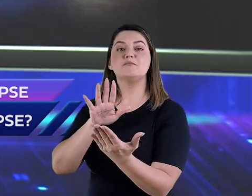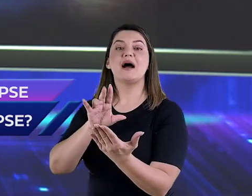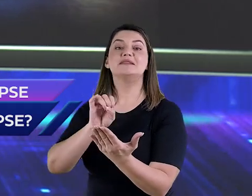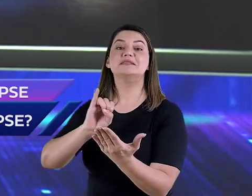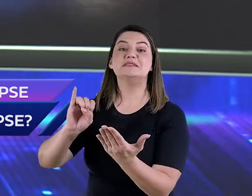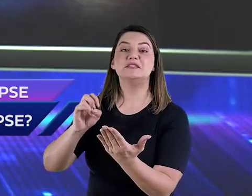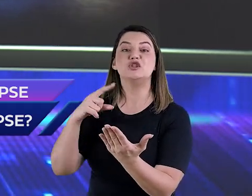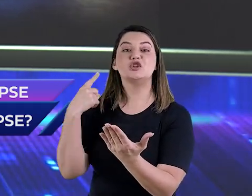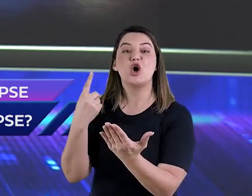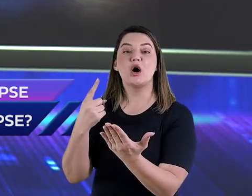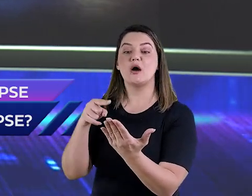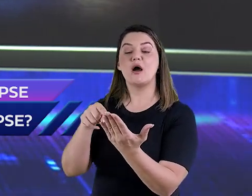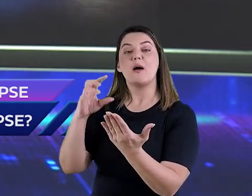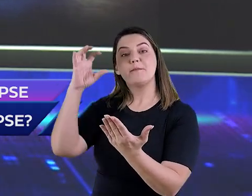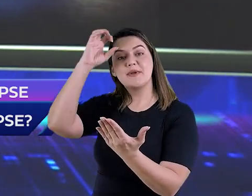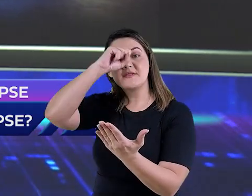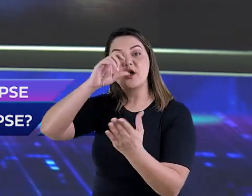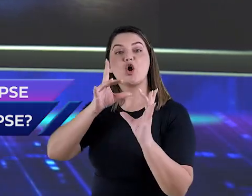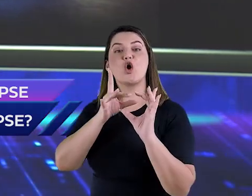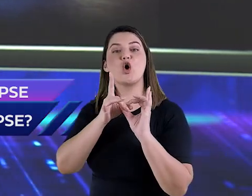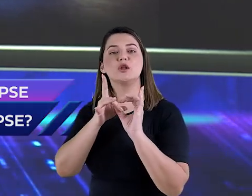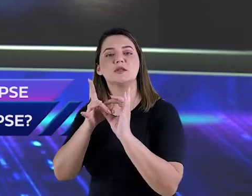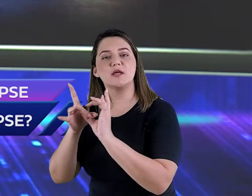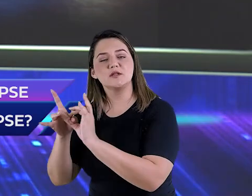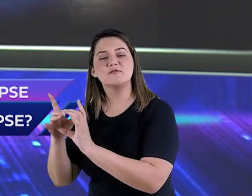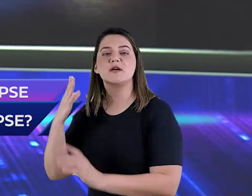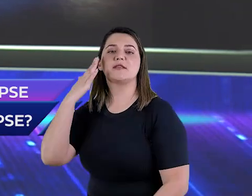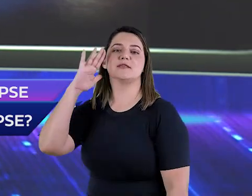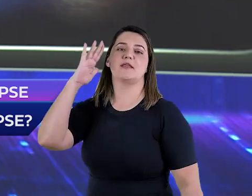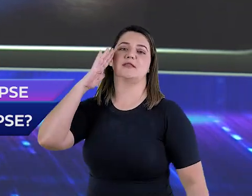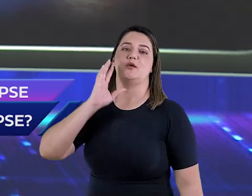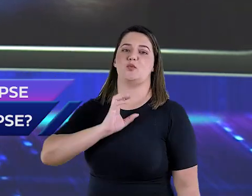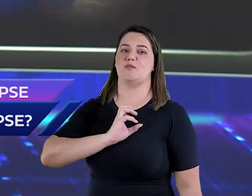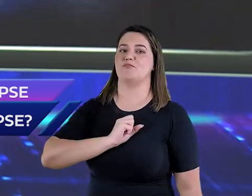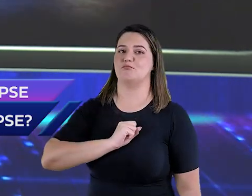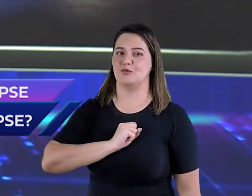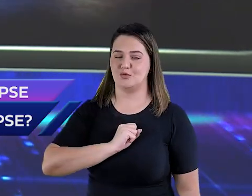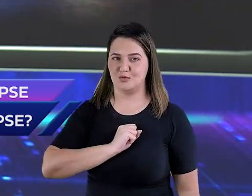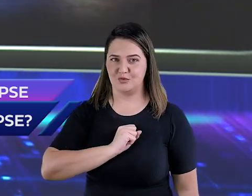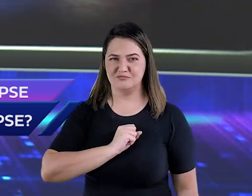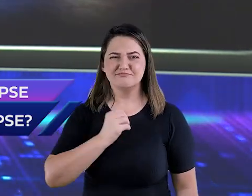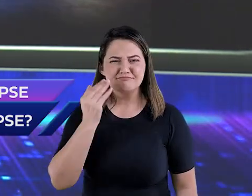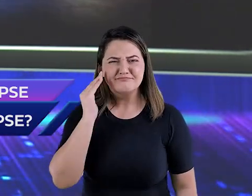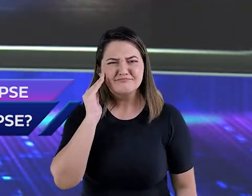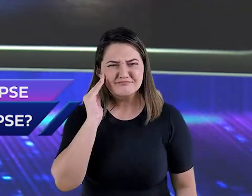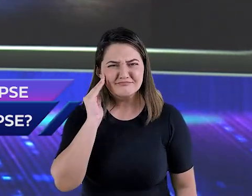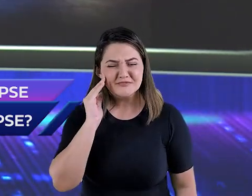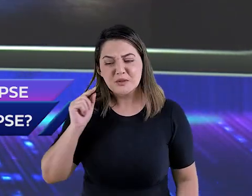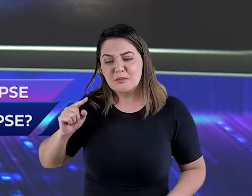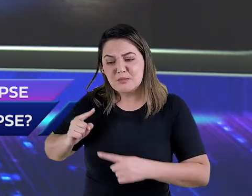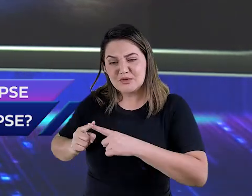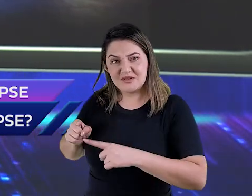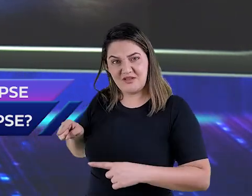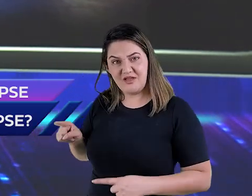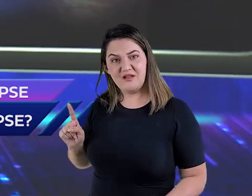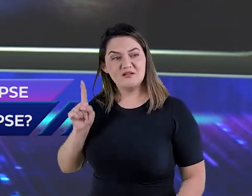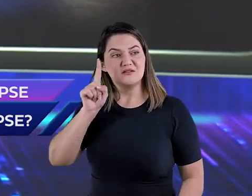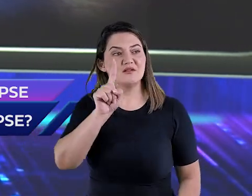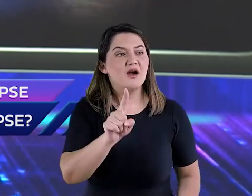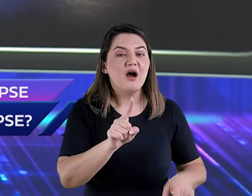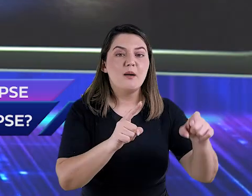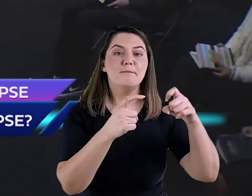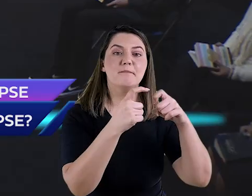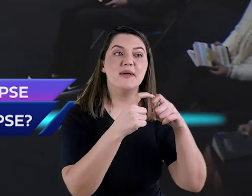de bondade. É exatamente o contrário. Isso está diretamente relacionado